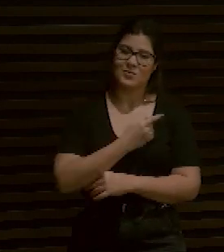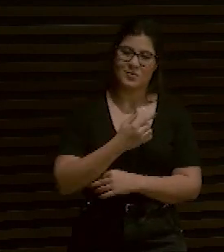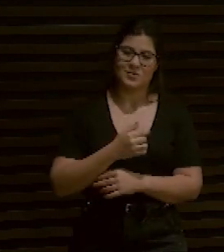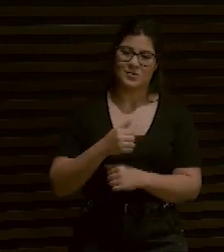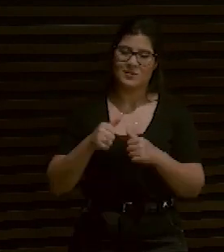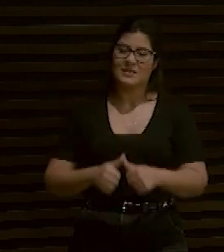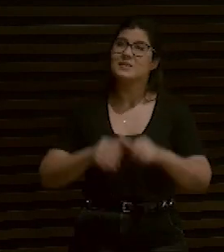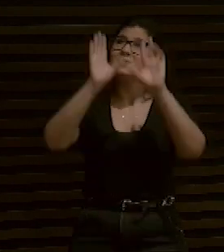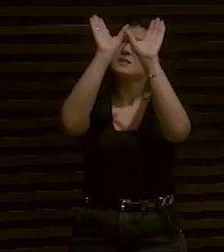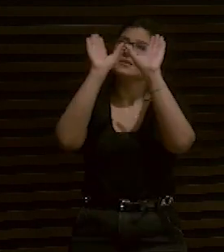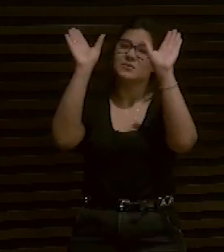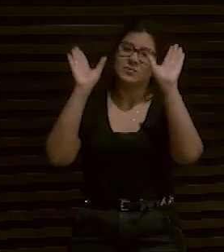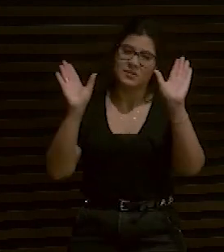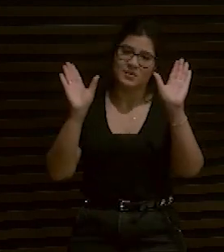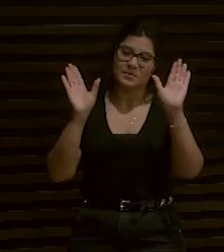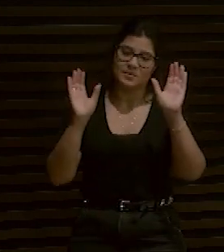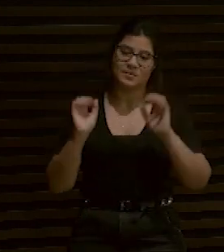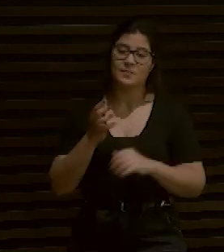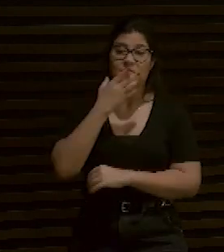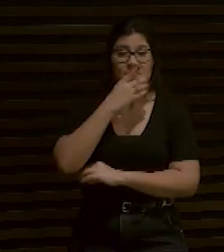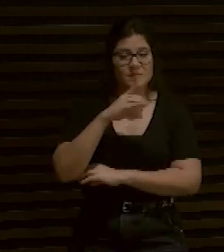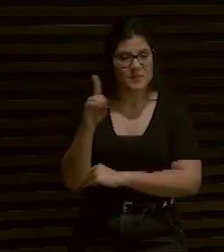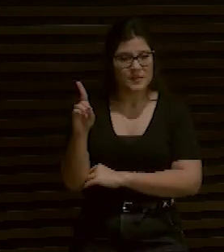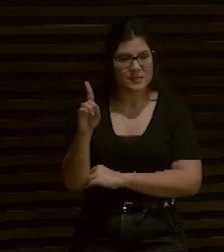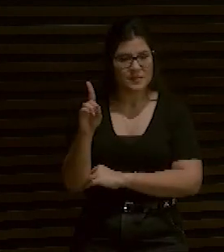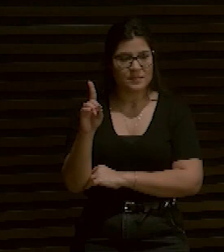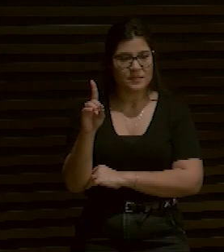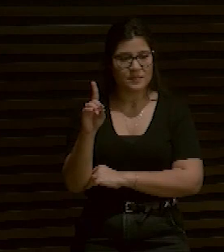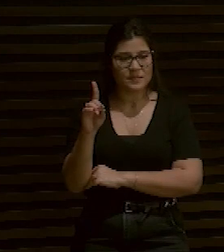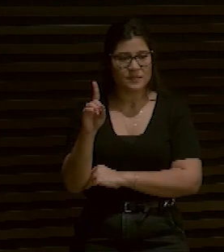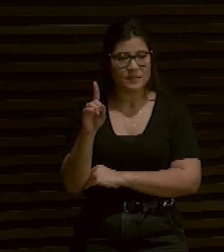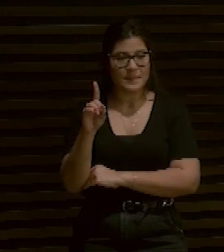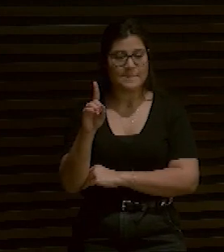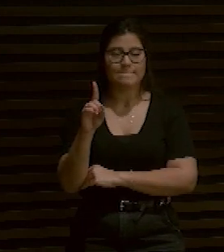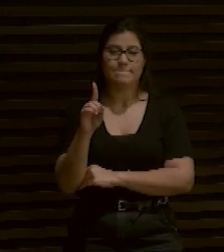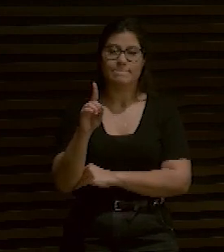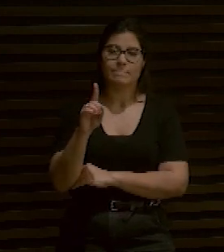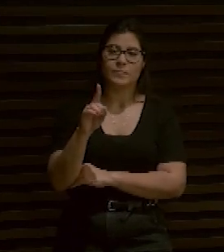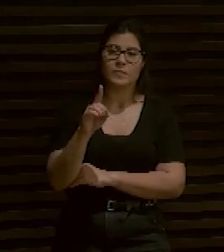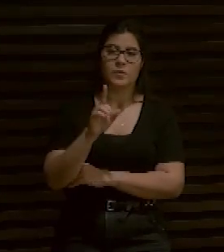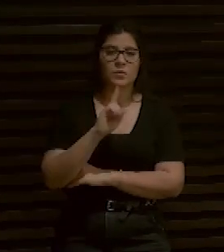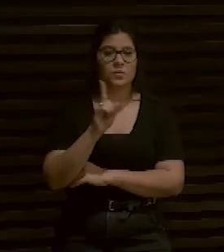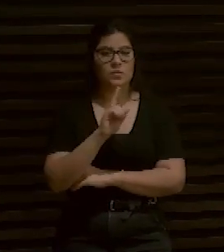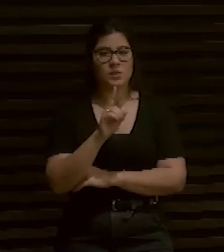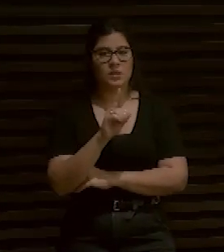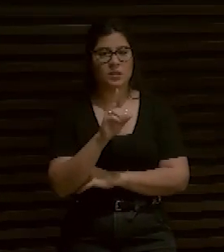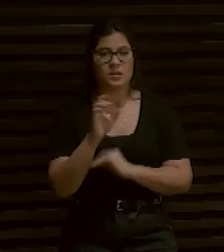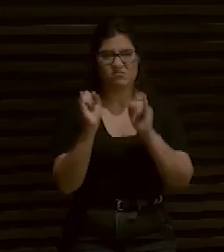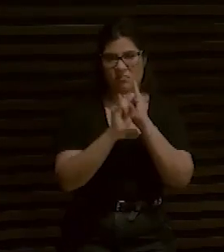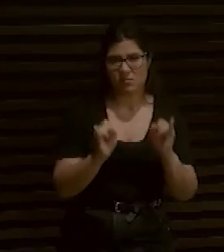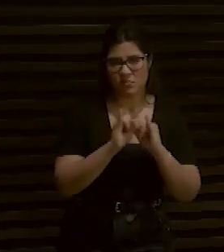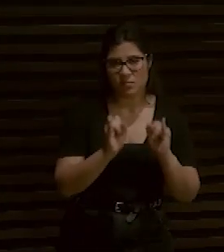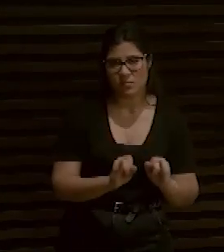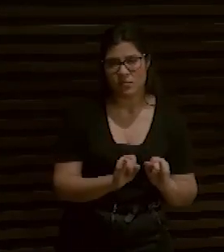céu. Ele é Pai. Ele não é como os deuses dos pagãos. Os